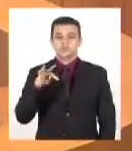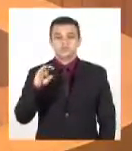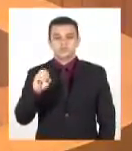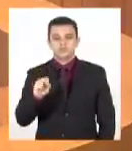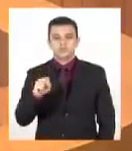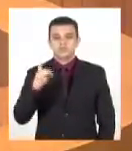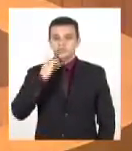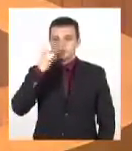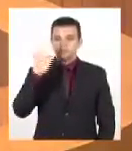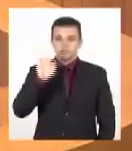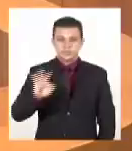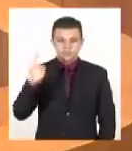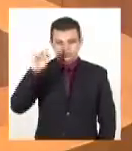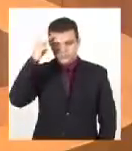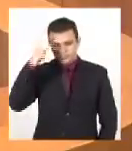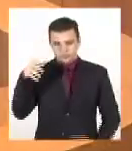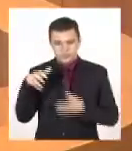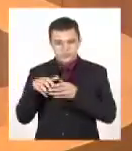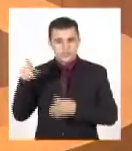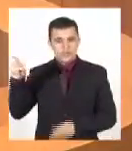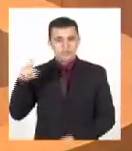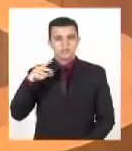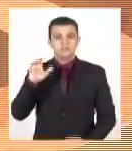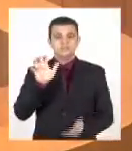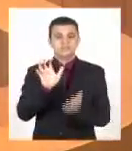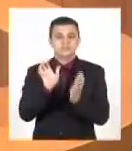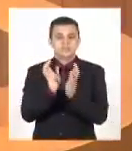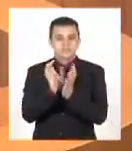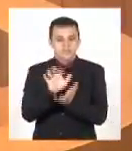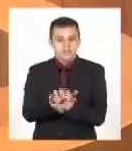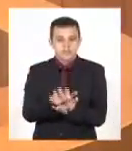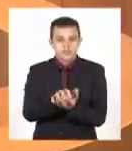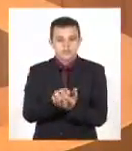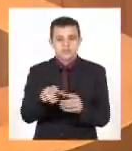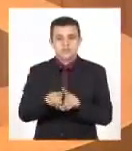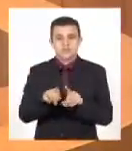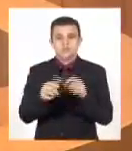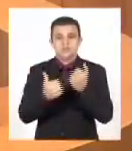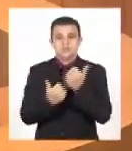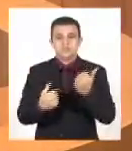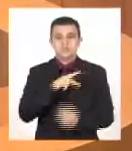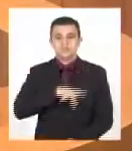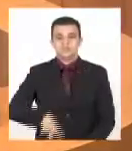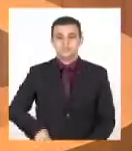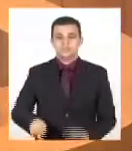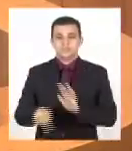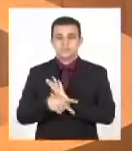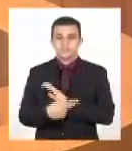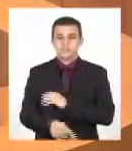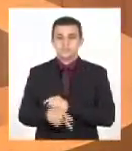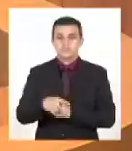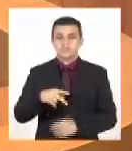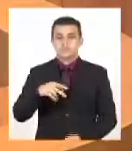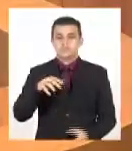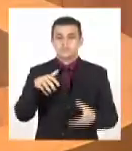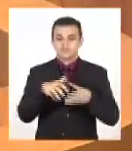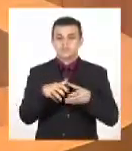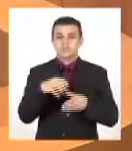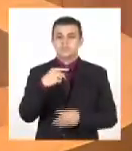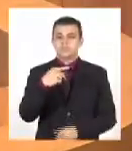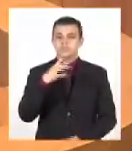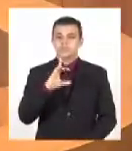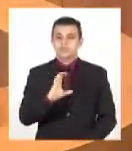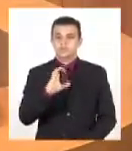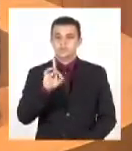vice-presidente nacional do partido, e agora, dia 29 de maio, será justamente confirmada como presidenta nacional do